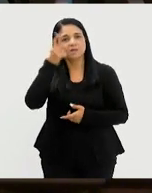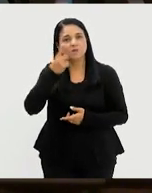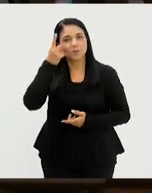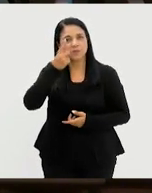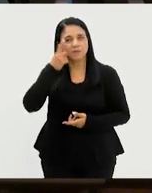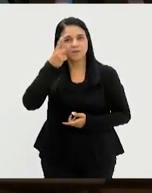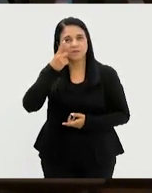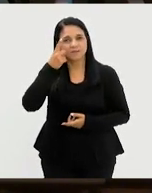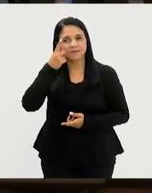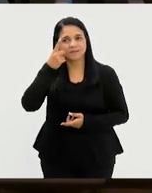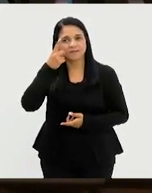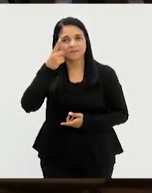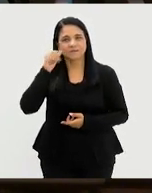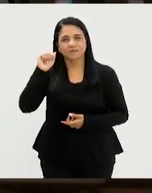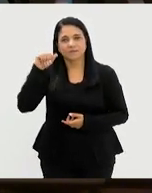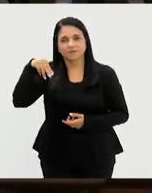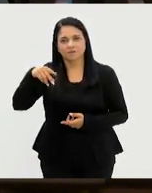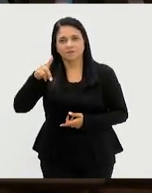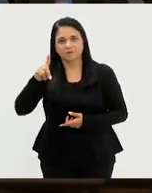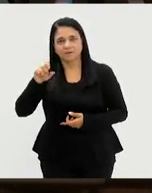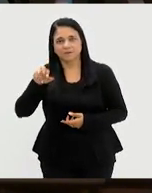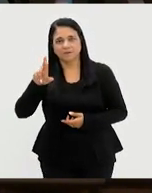Deputado Andrezinho